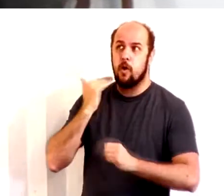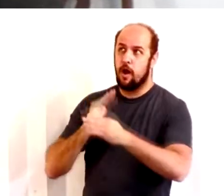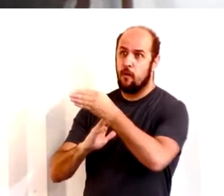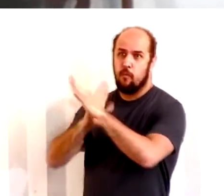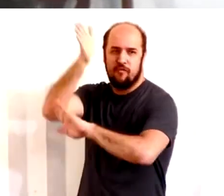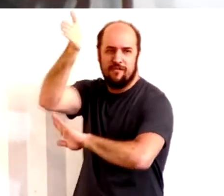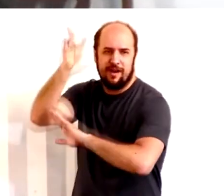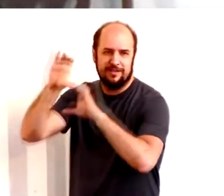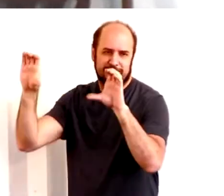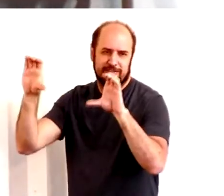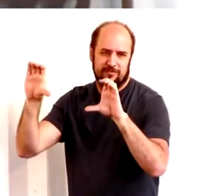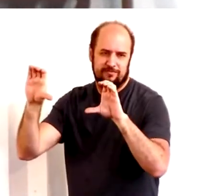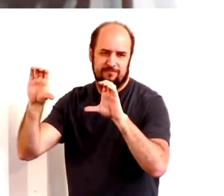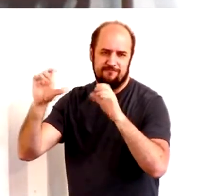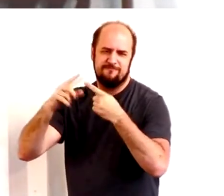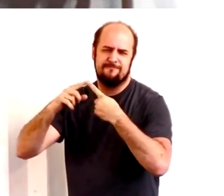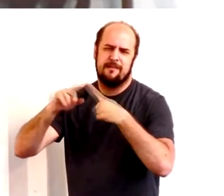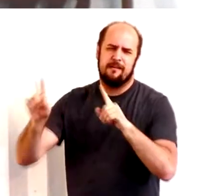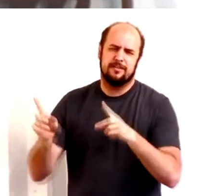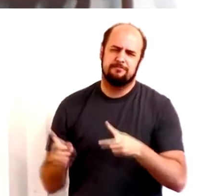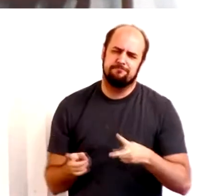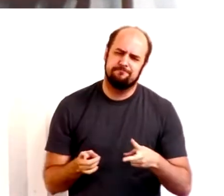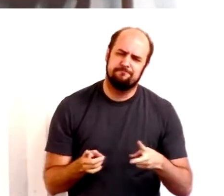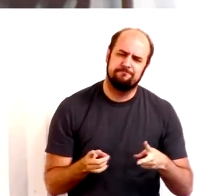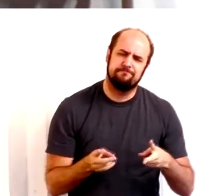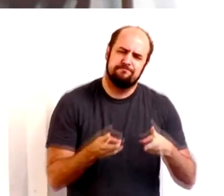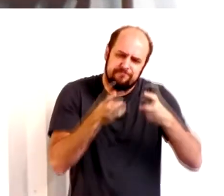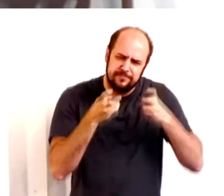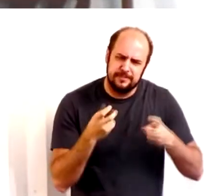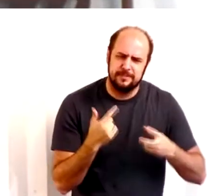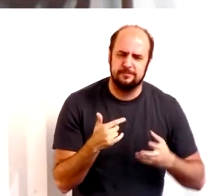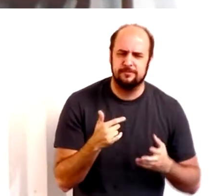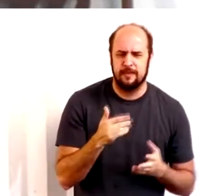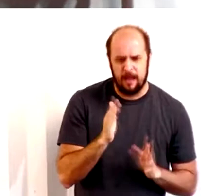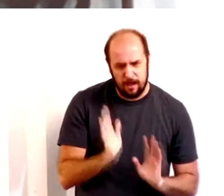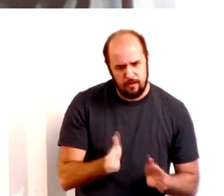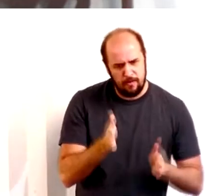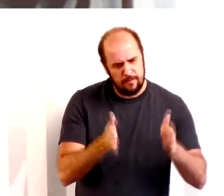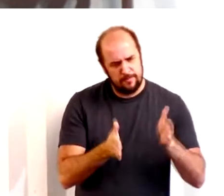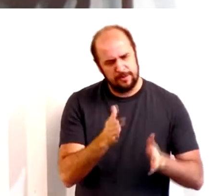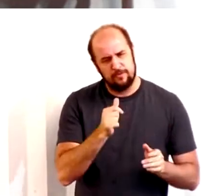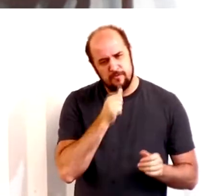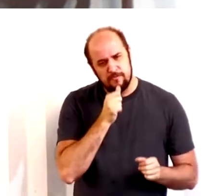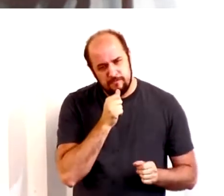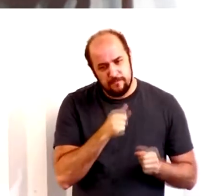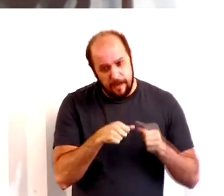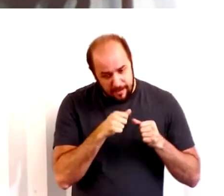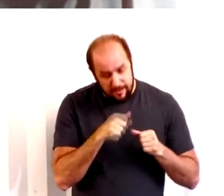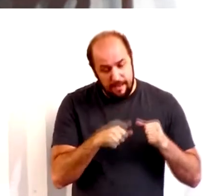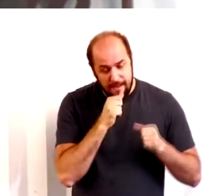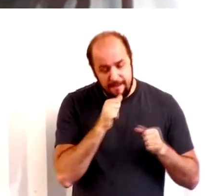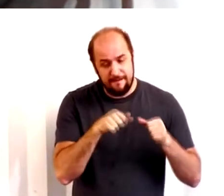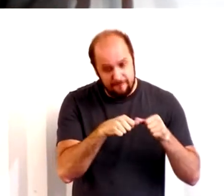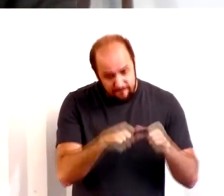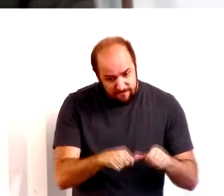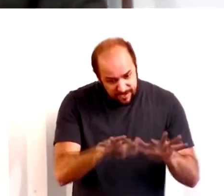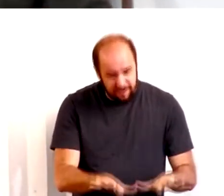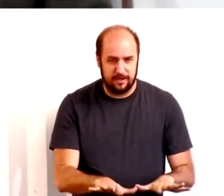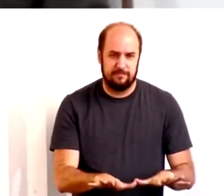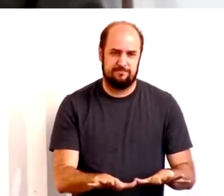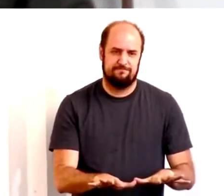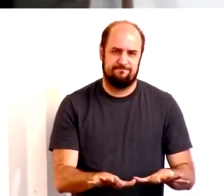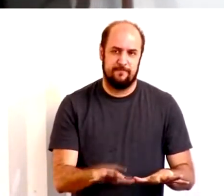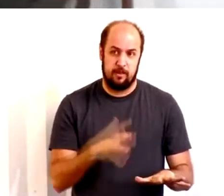parece-me que ainda é necessário permanecer, porque tem coisas para fazer. O meu desejo é